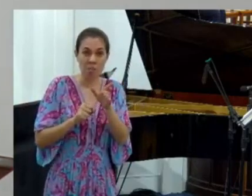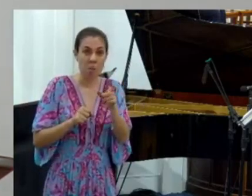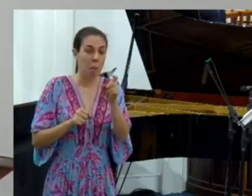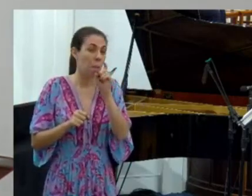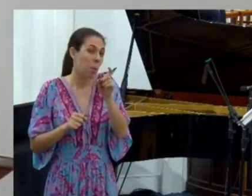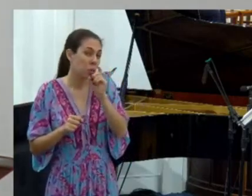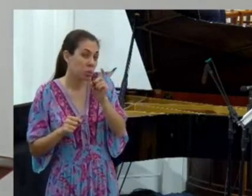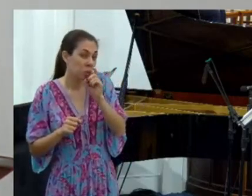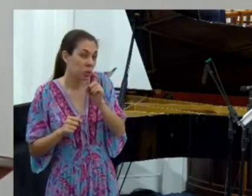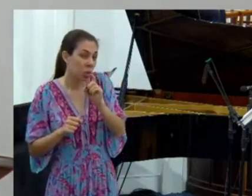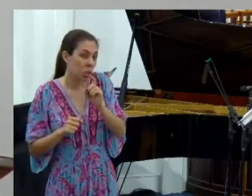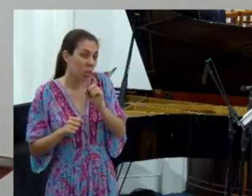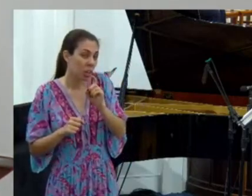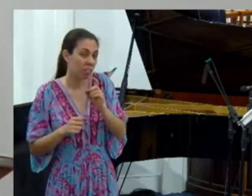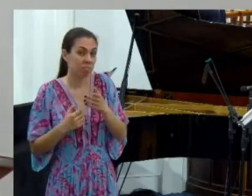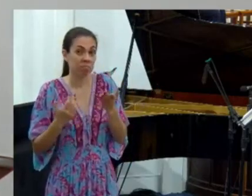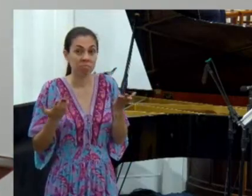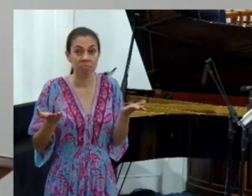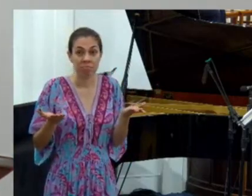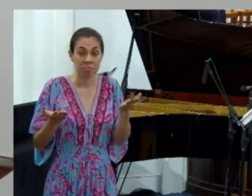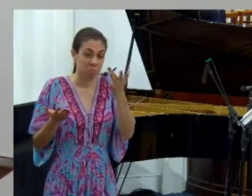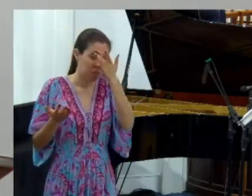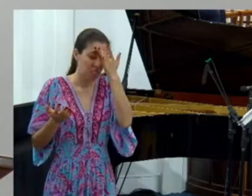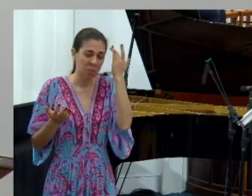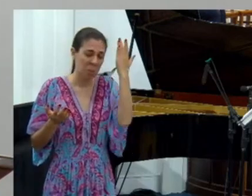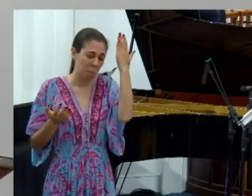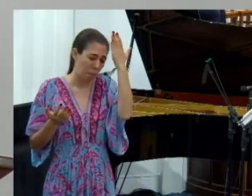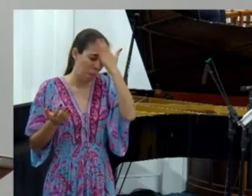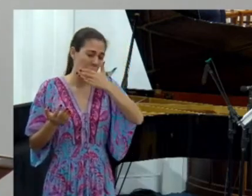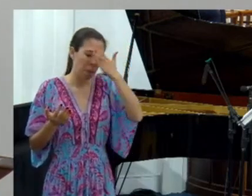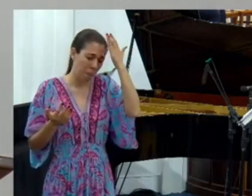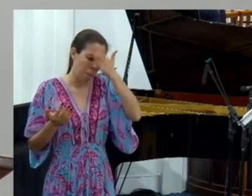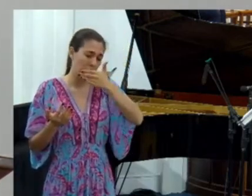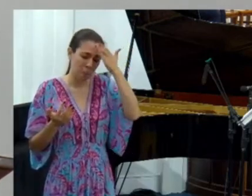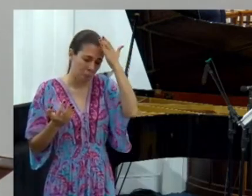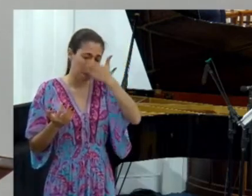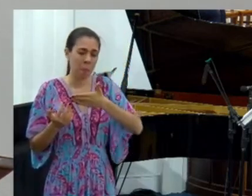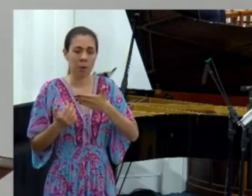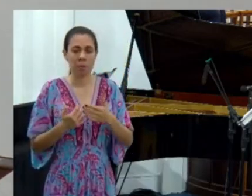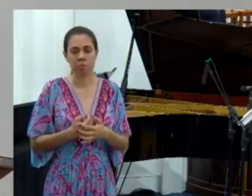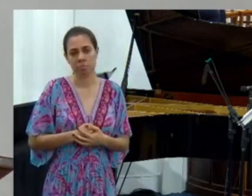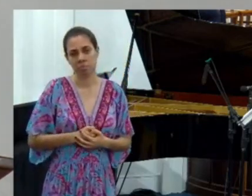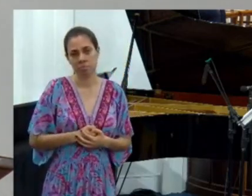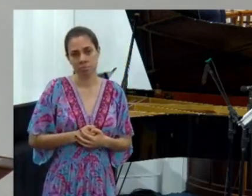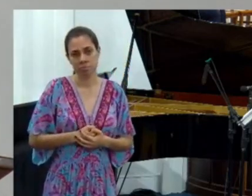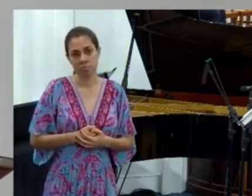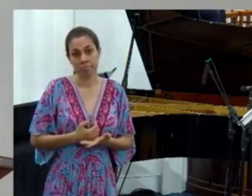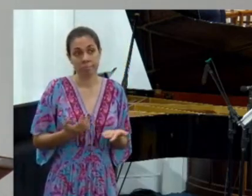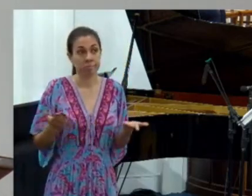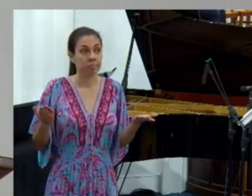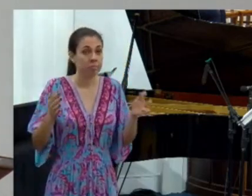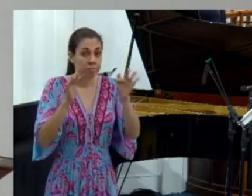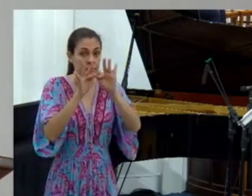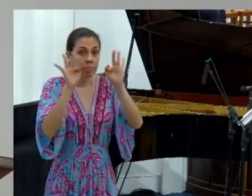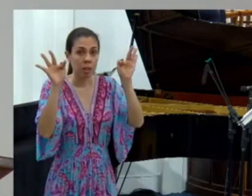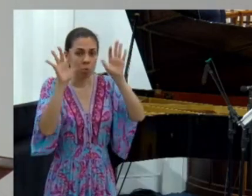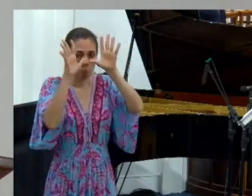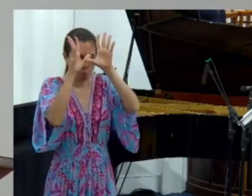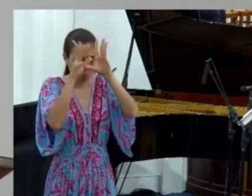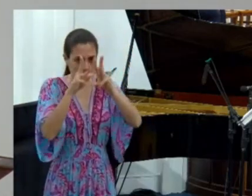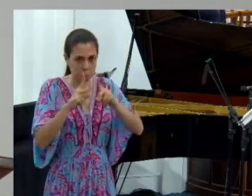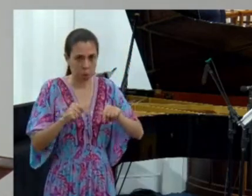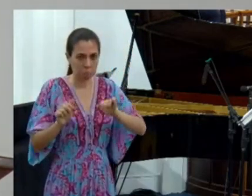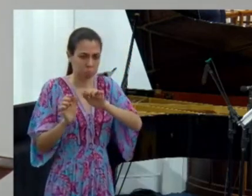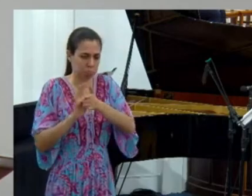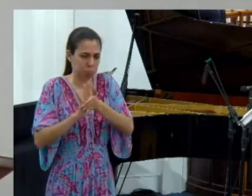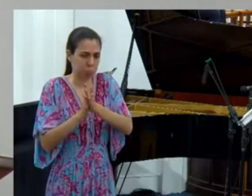que cometiam idolatria. Aquele templo tinha sido contaminado, corrompido. O Senhor destruiu ele.